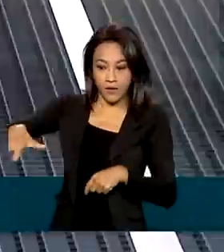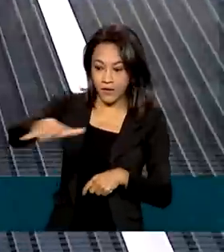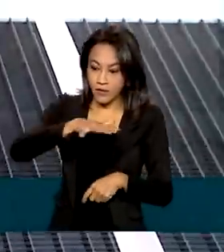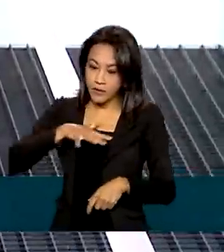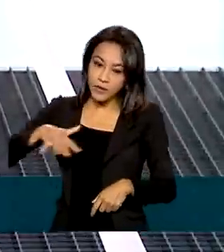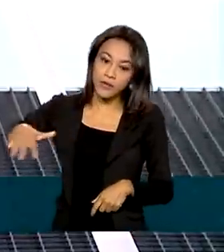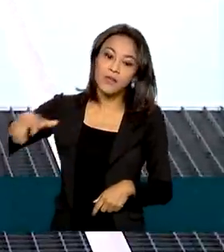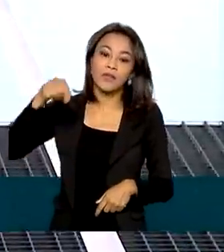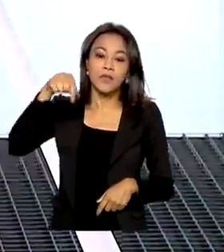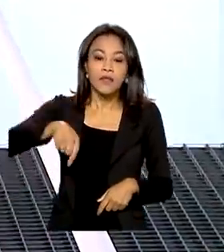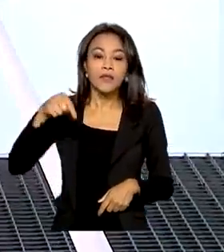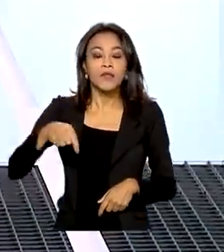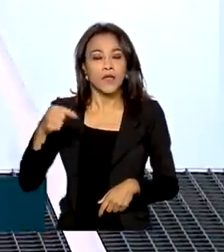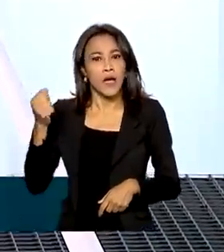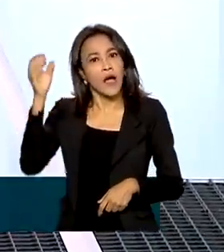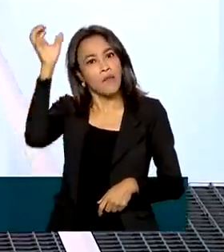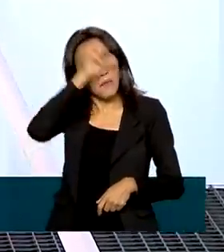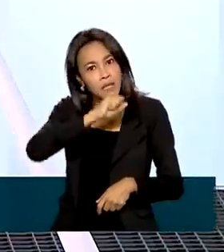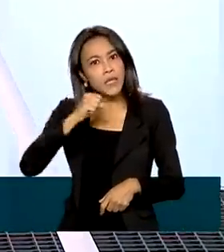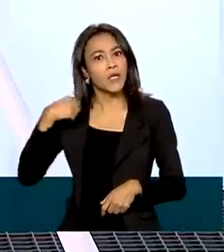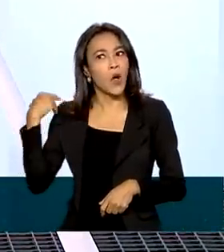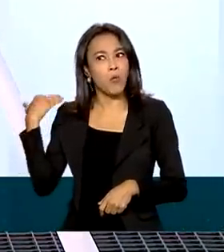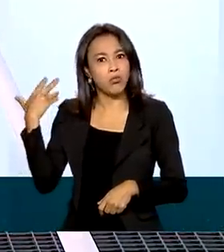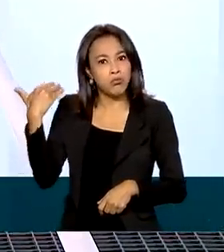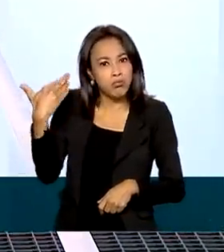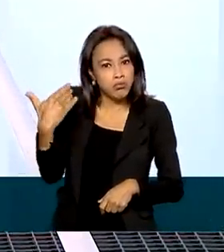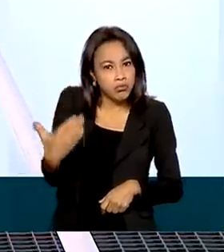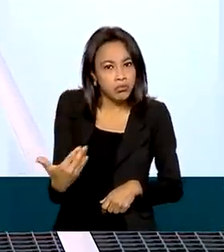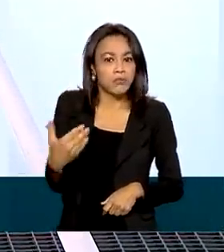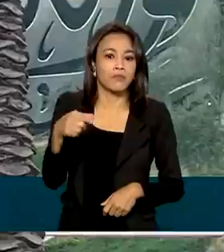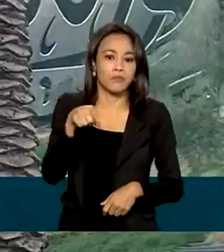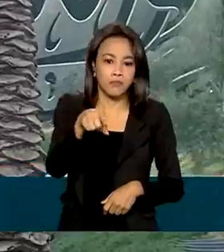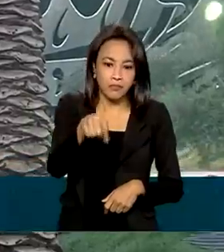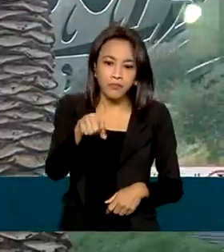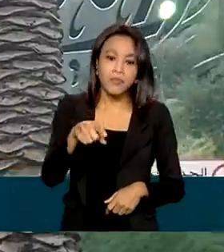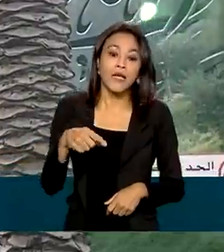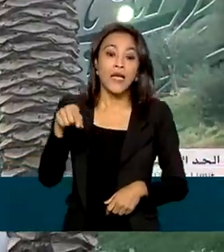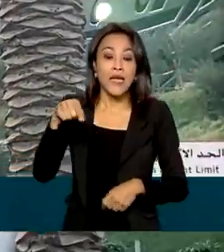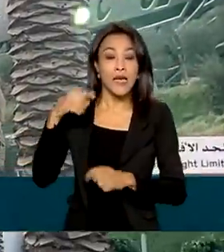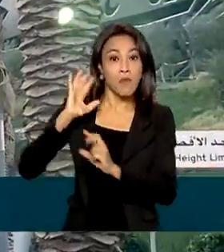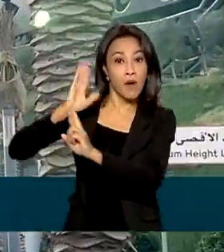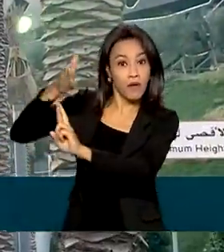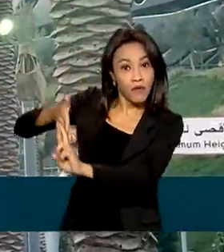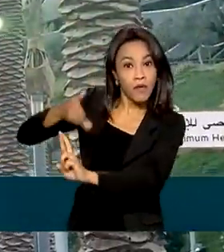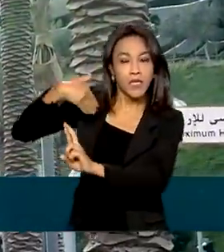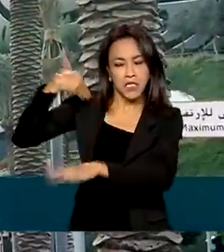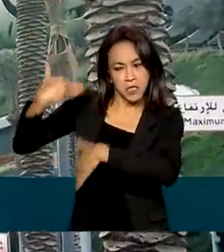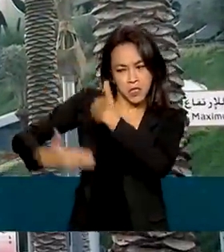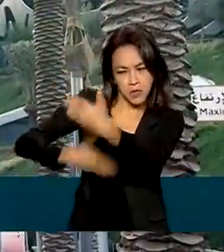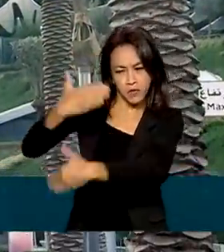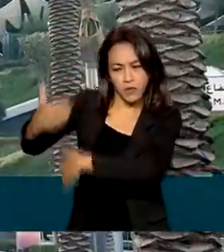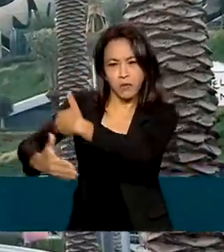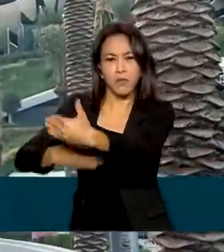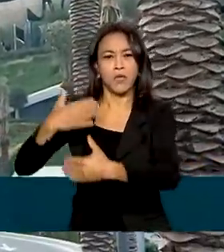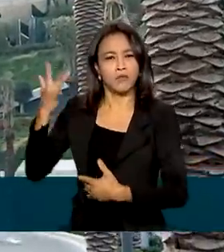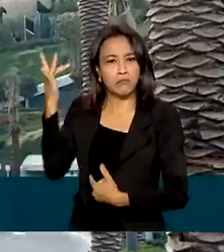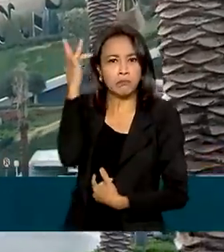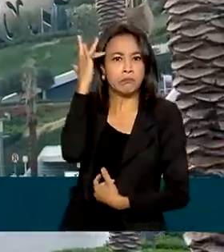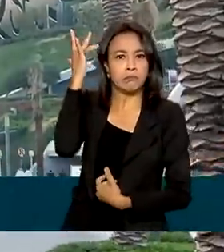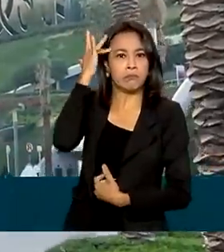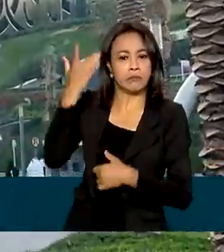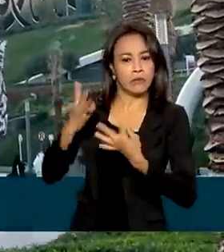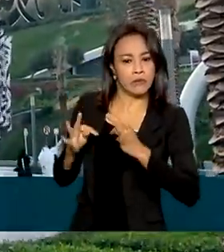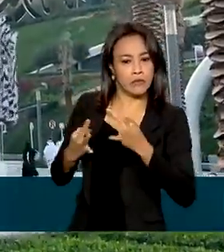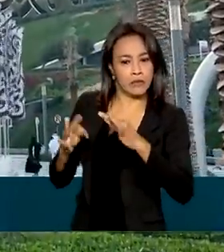Dhabi, aprenderam a faturar nas últimas décadas. O país é exemplo em desenvolvimento e modernidade, apesar